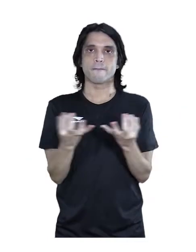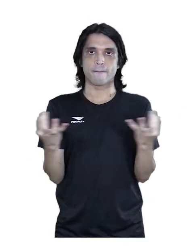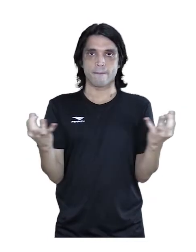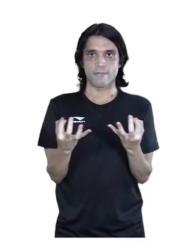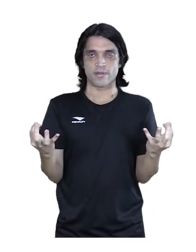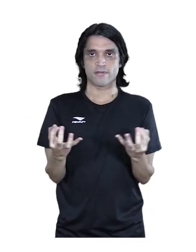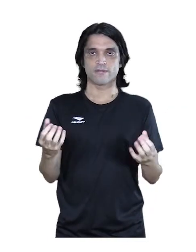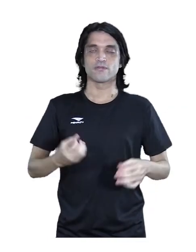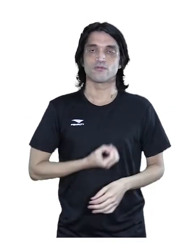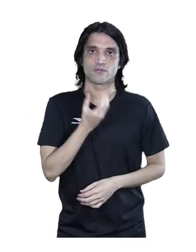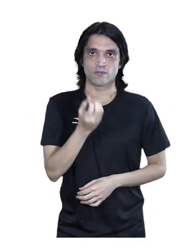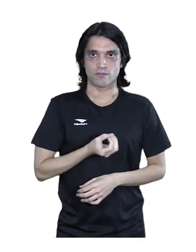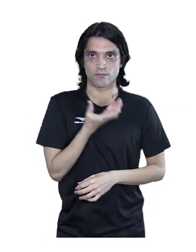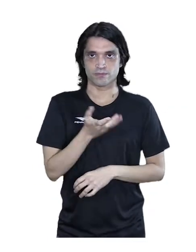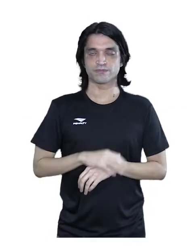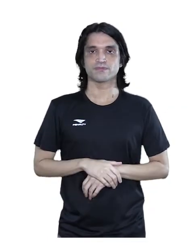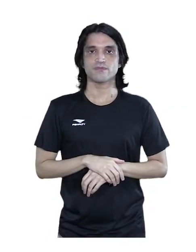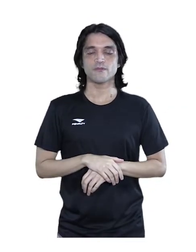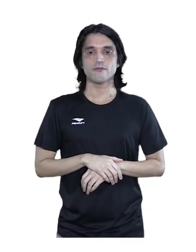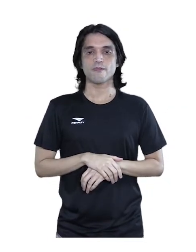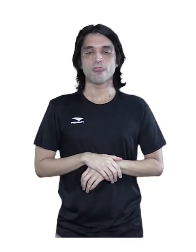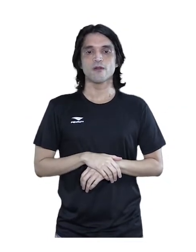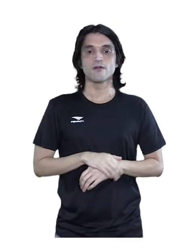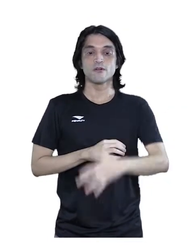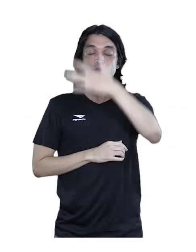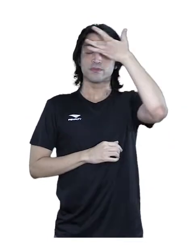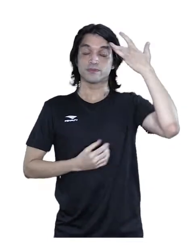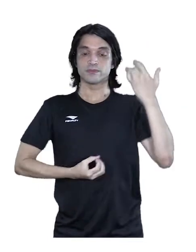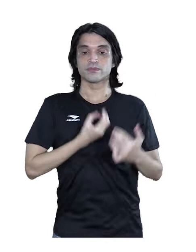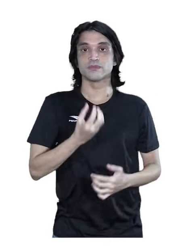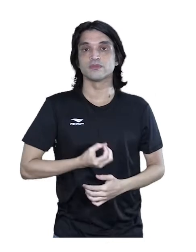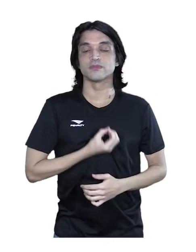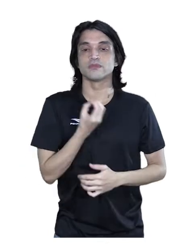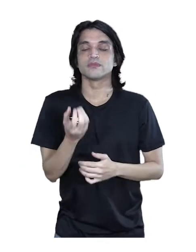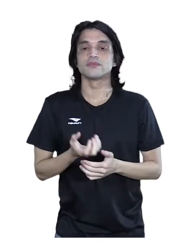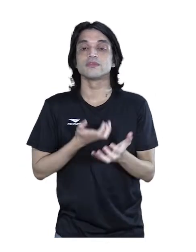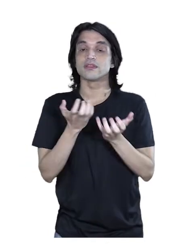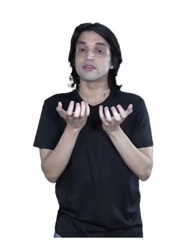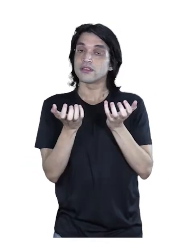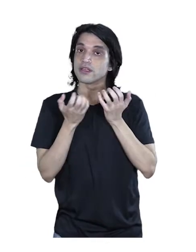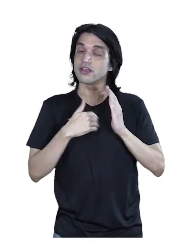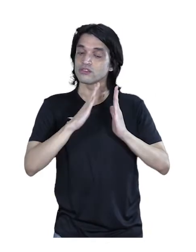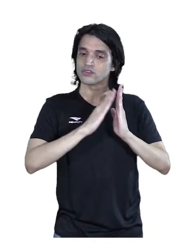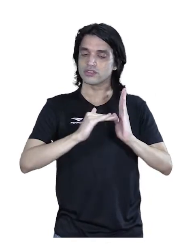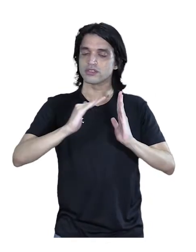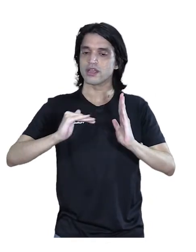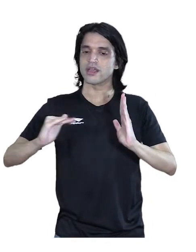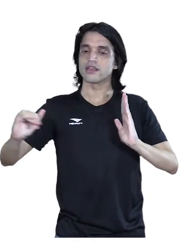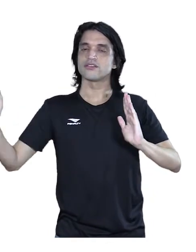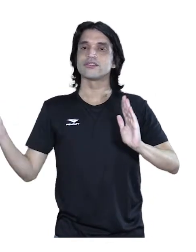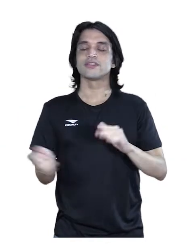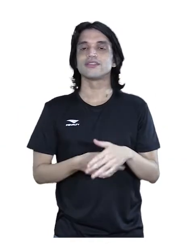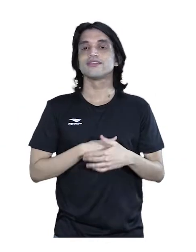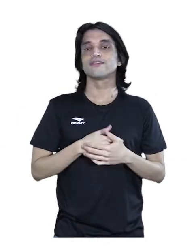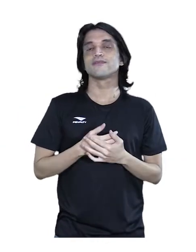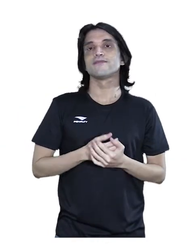do poema. O poeta parnasiano busca valores estéticos e morais que alcancem o eterno e